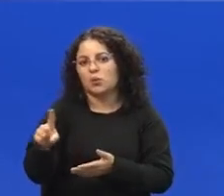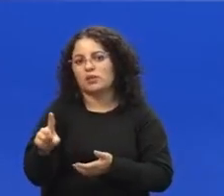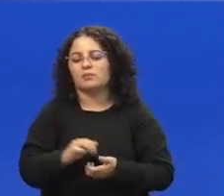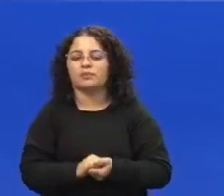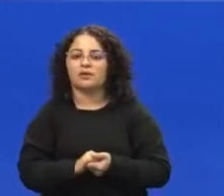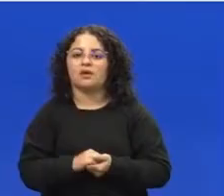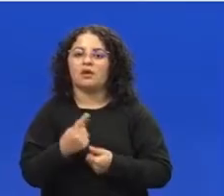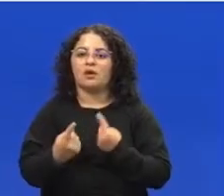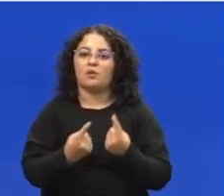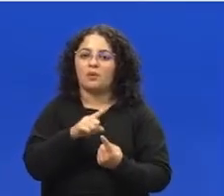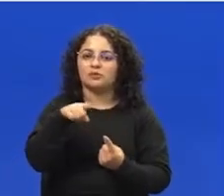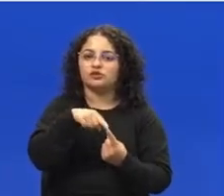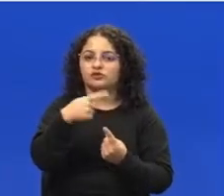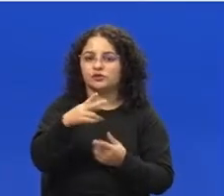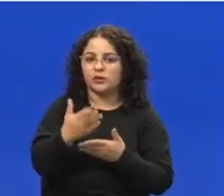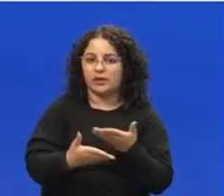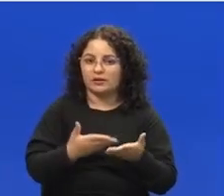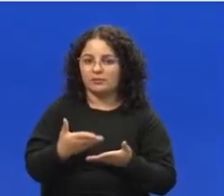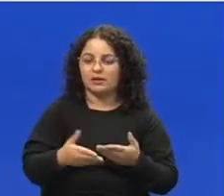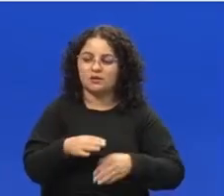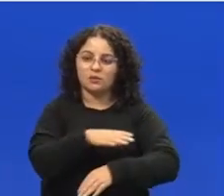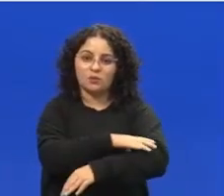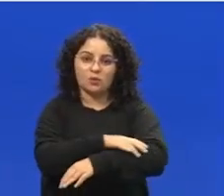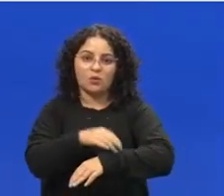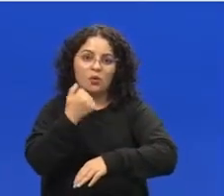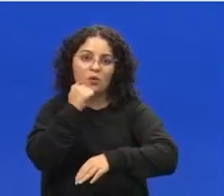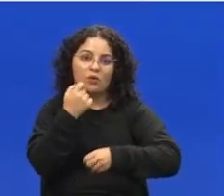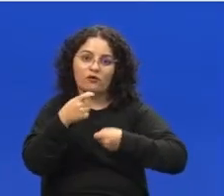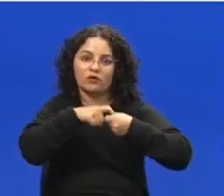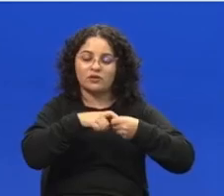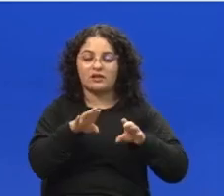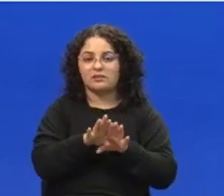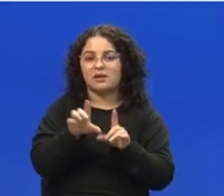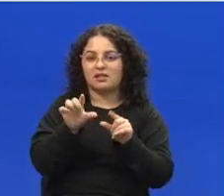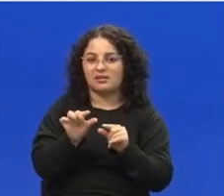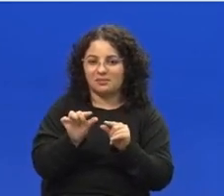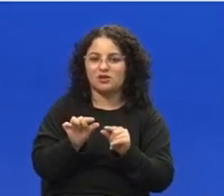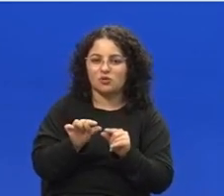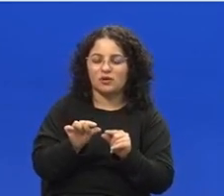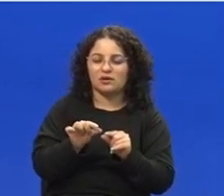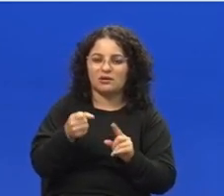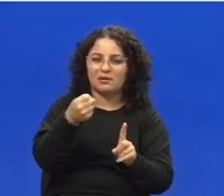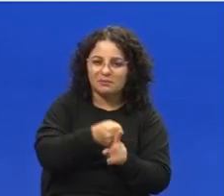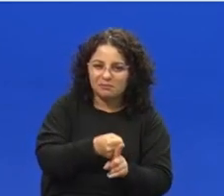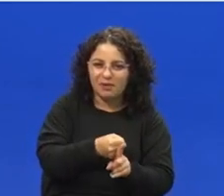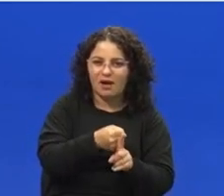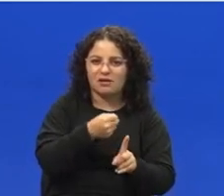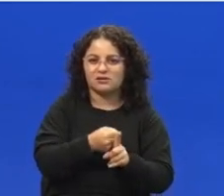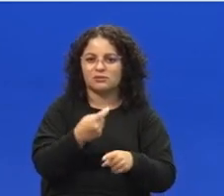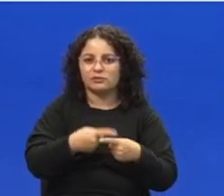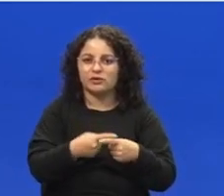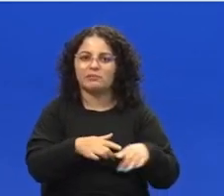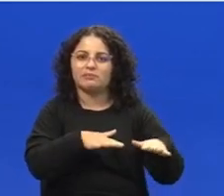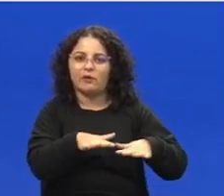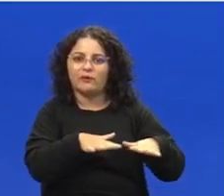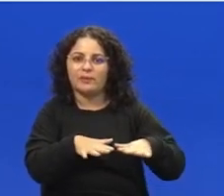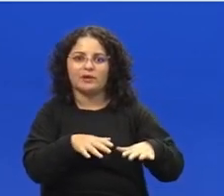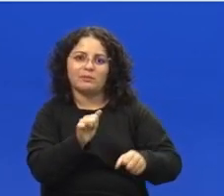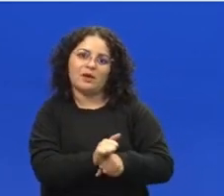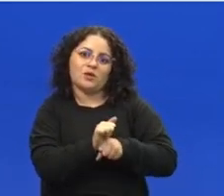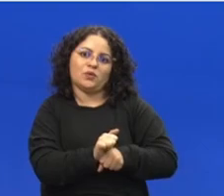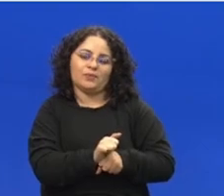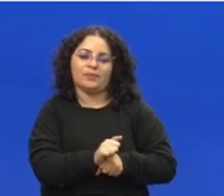qual que é o objetivo? Consolidação da fratura e diminuir as consequências do processo de imobilização, que